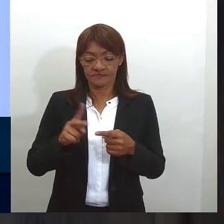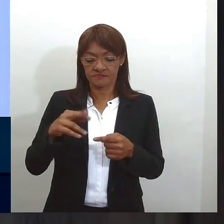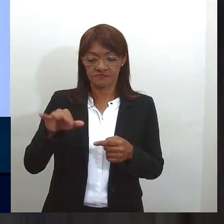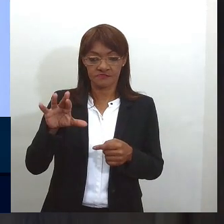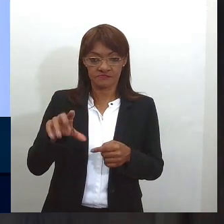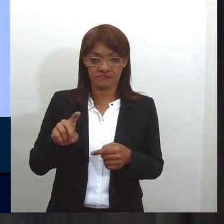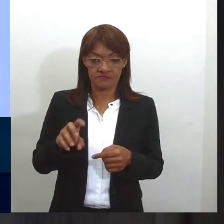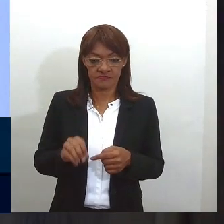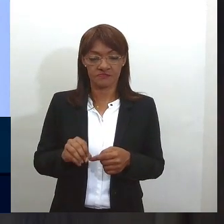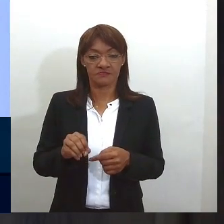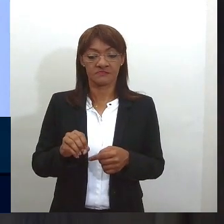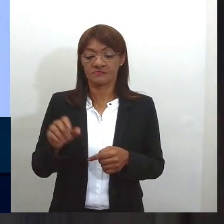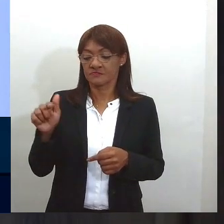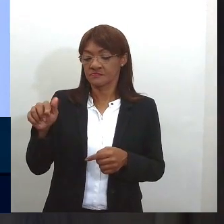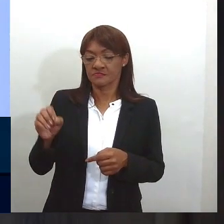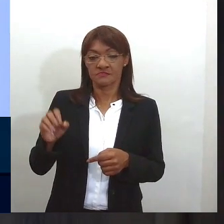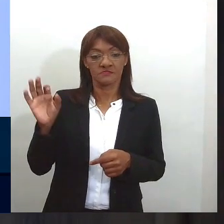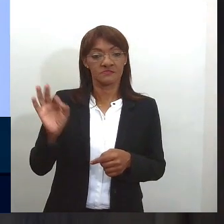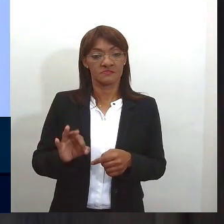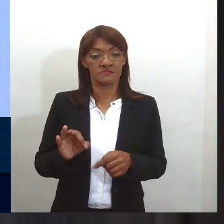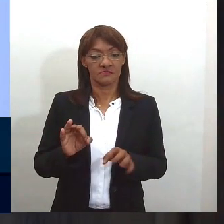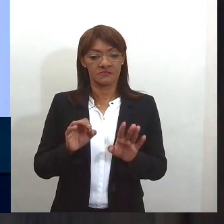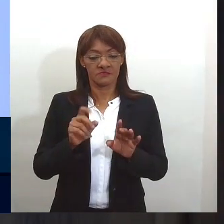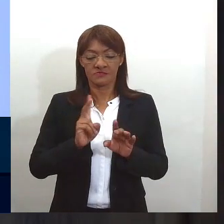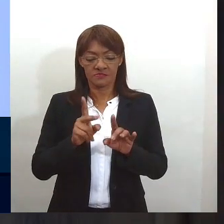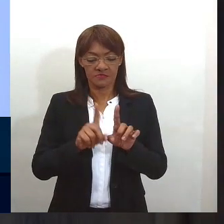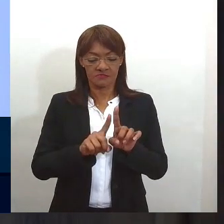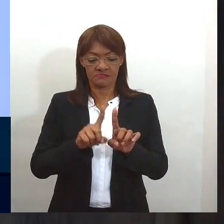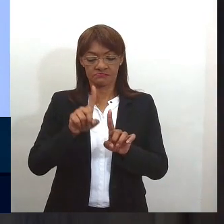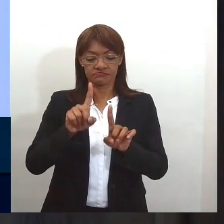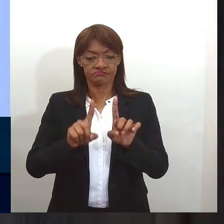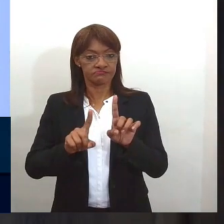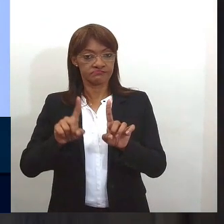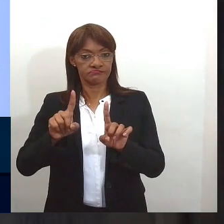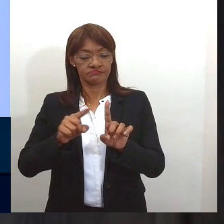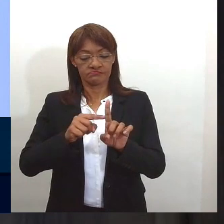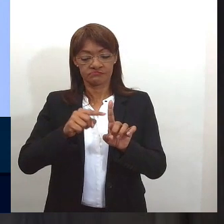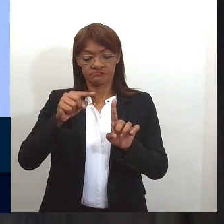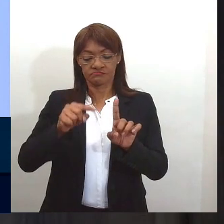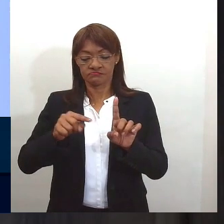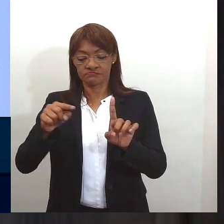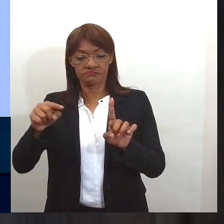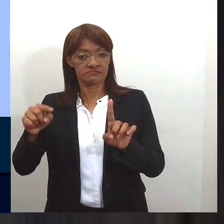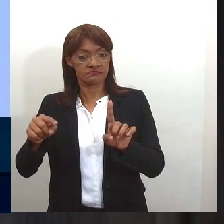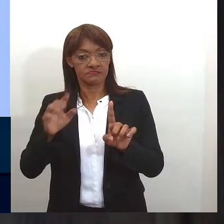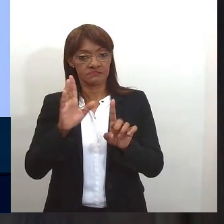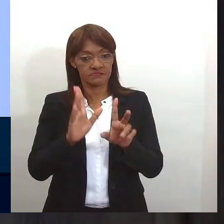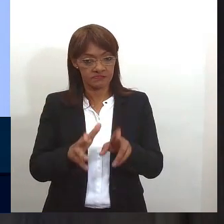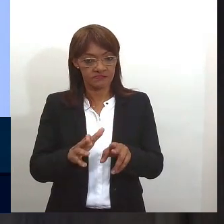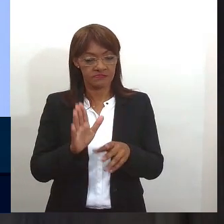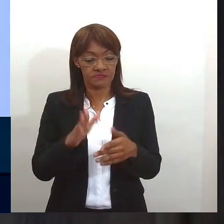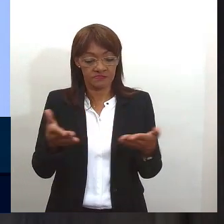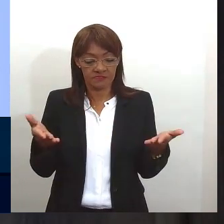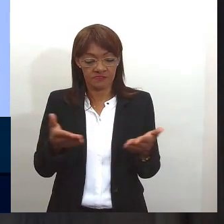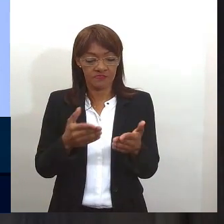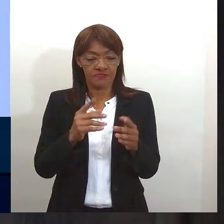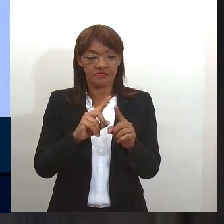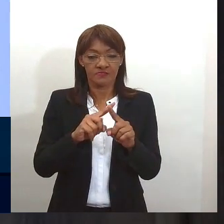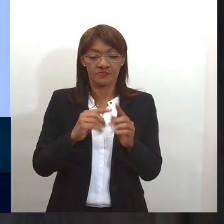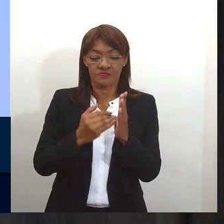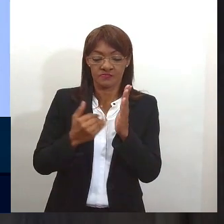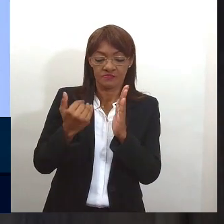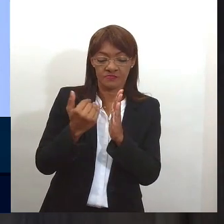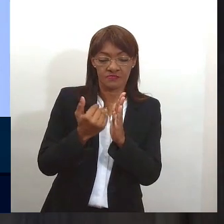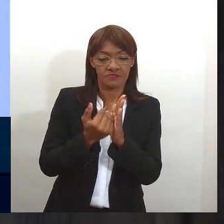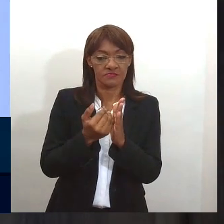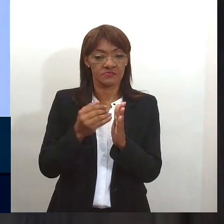ter tido um aumento de arrecadação recorde aumentou a RCL, aumentou a base, então a gente teve uma folga